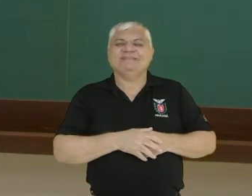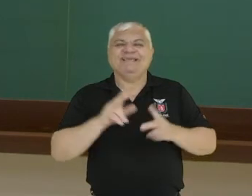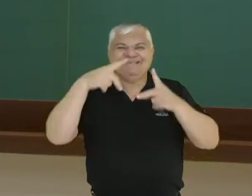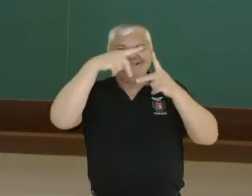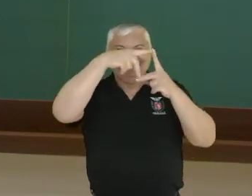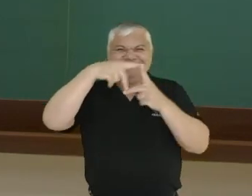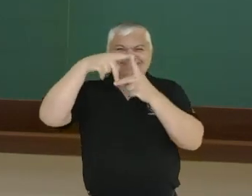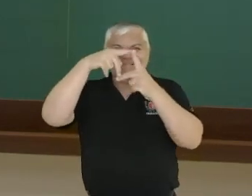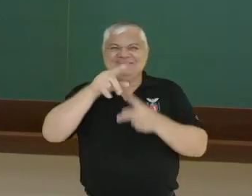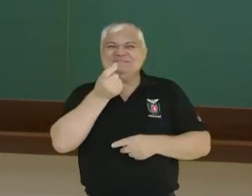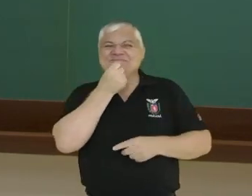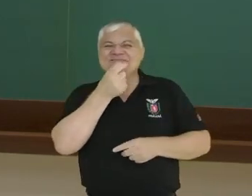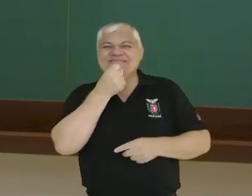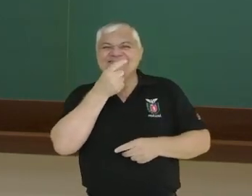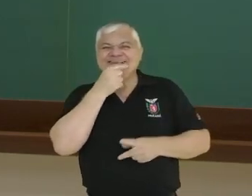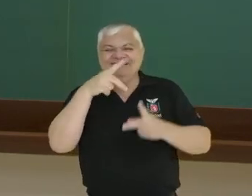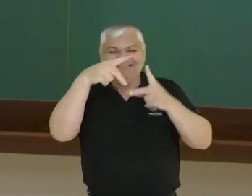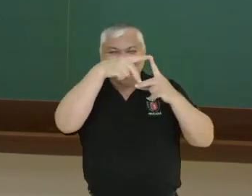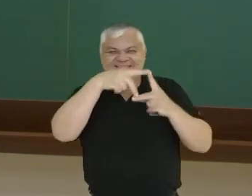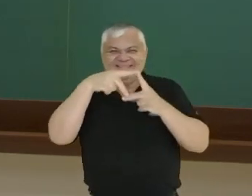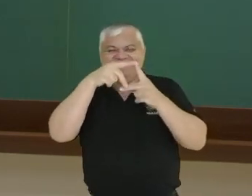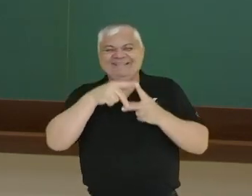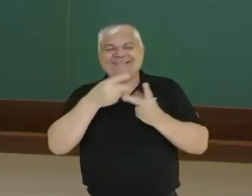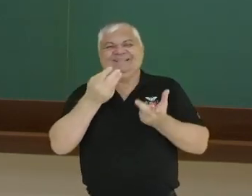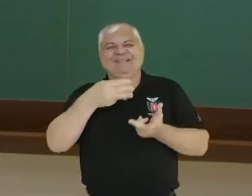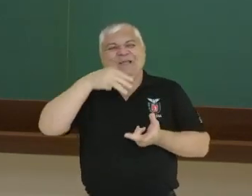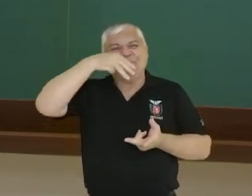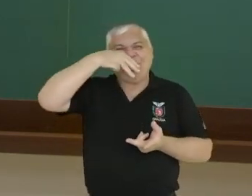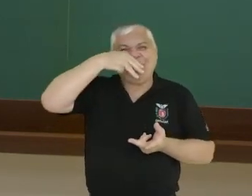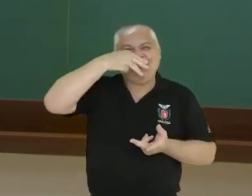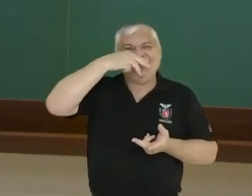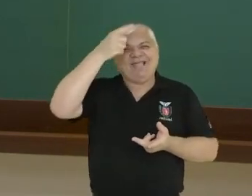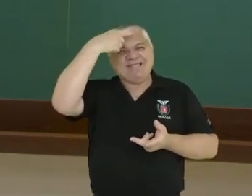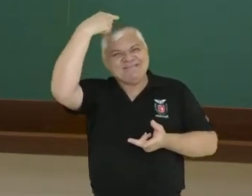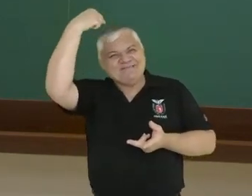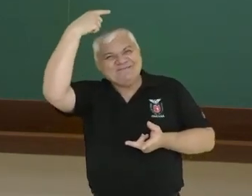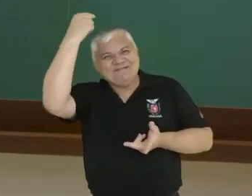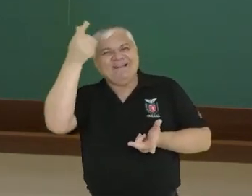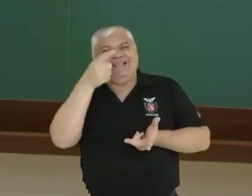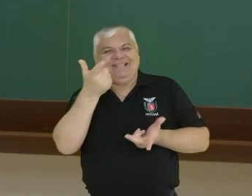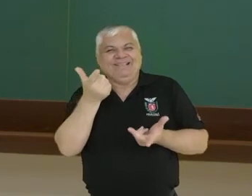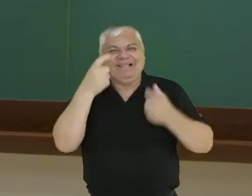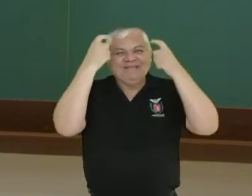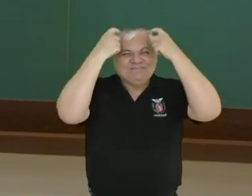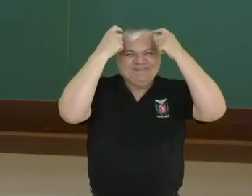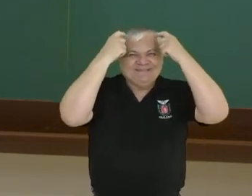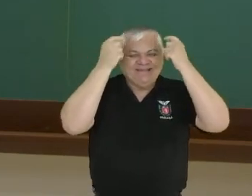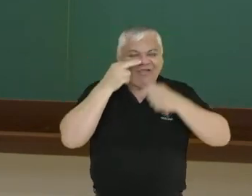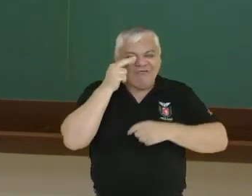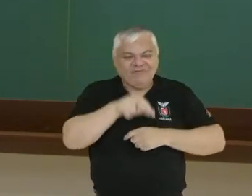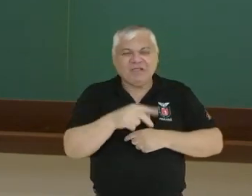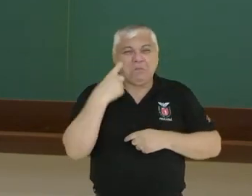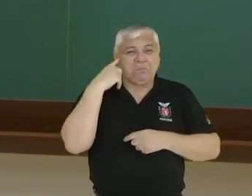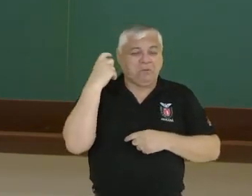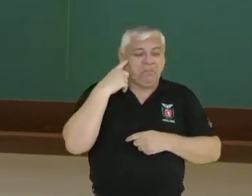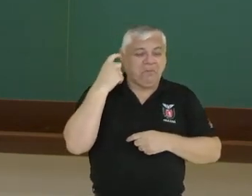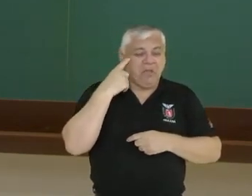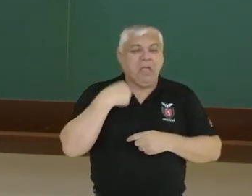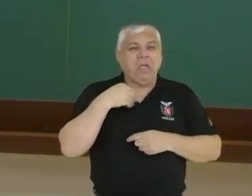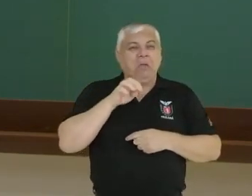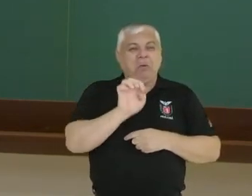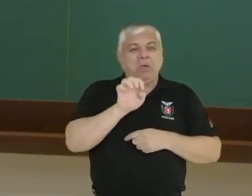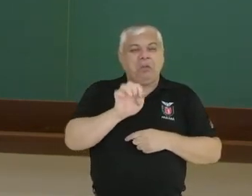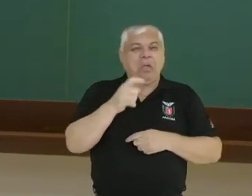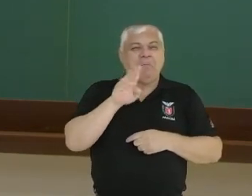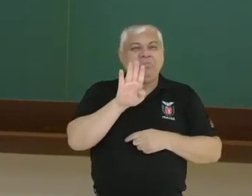quadrinhos, mas também em alguns outros textos, né? Mas principalmente nas histórias em quadrinhos, vocês vão perceber bastante as onomatopeias. Então,